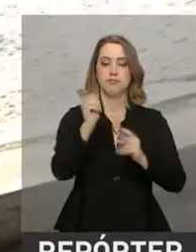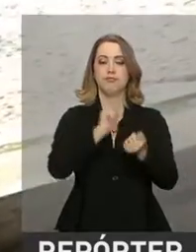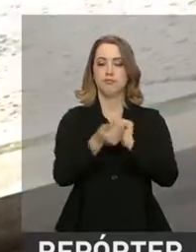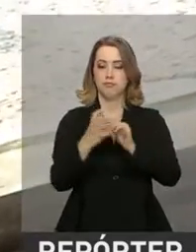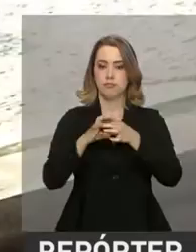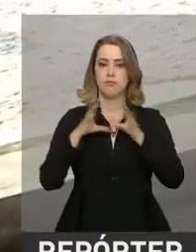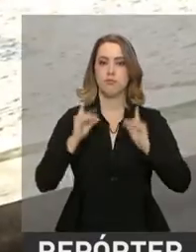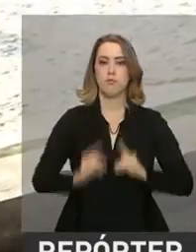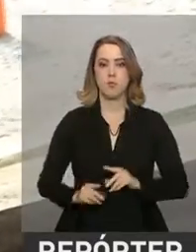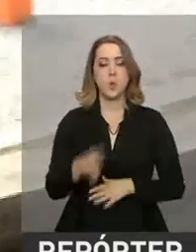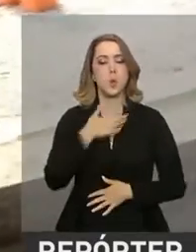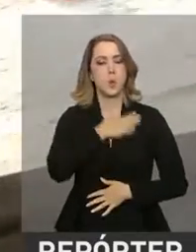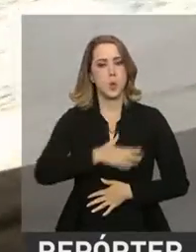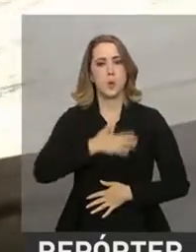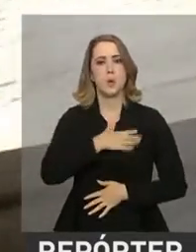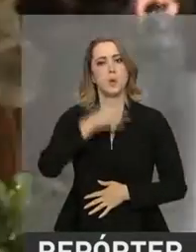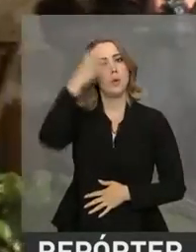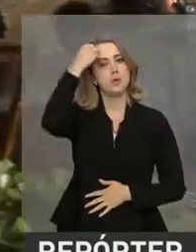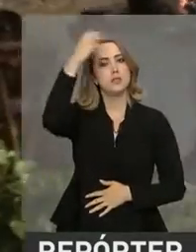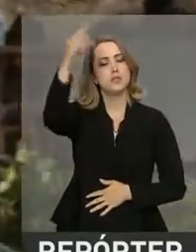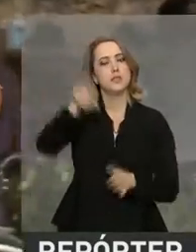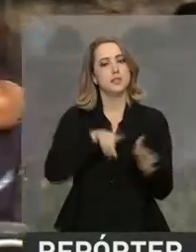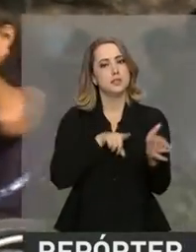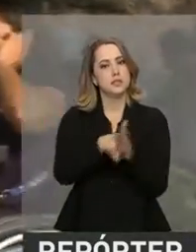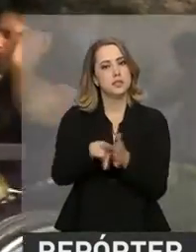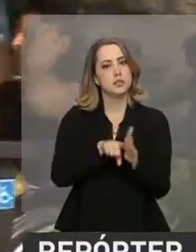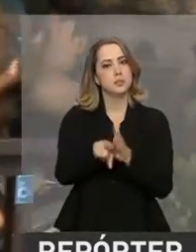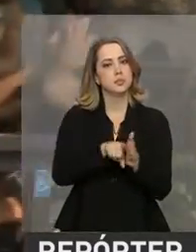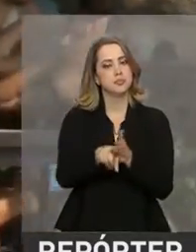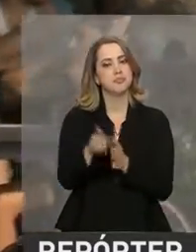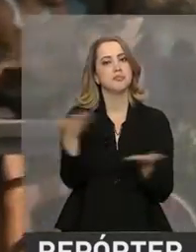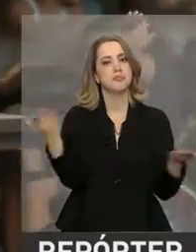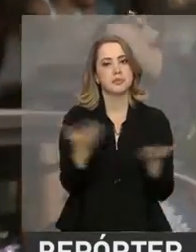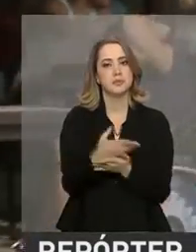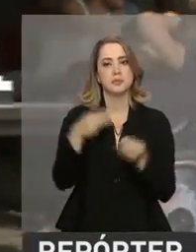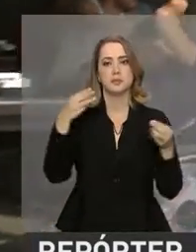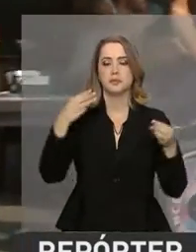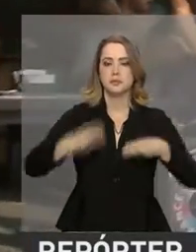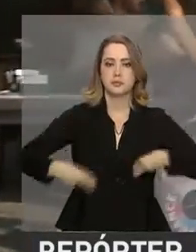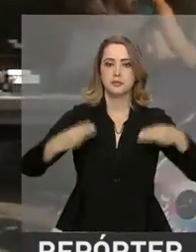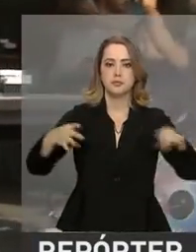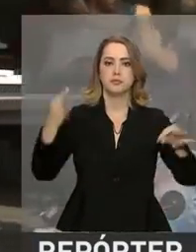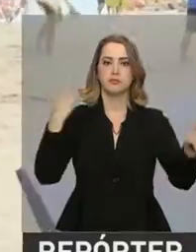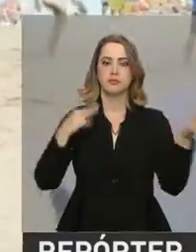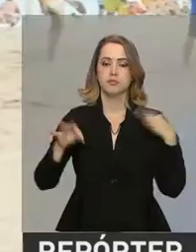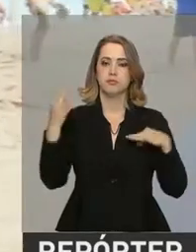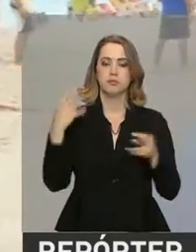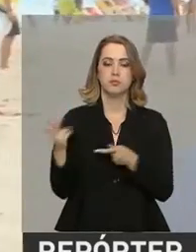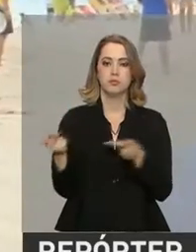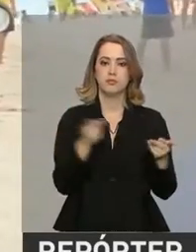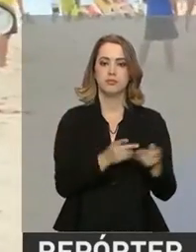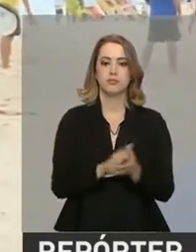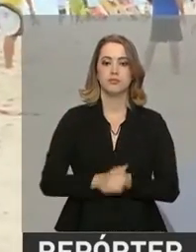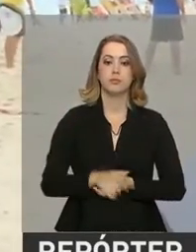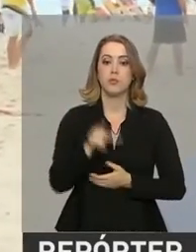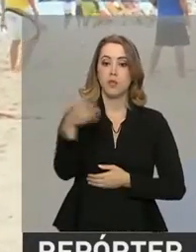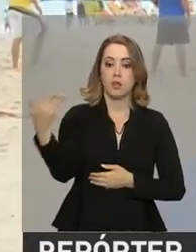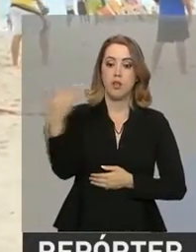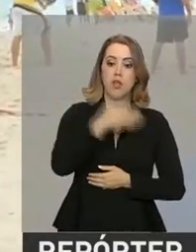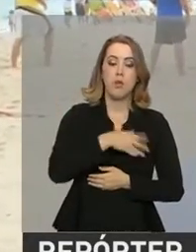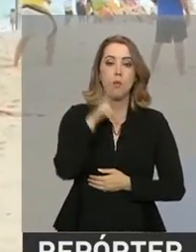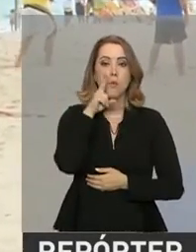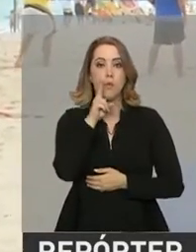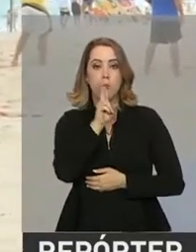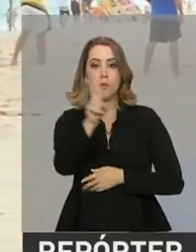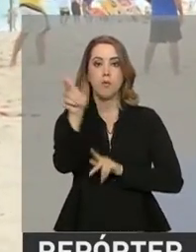viagem é o que mostram os primeiros resultados das pesquisas feitas pelo Ministério do Turismo com os visitantes eu vim para o Rio para assistir as